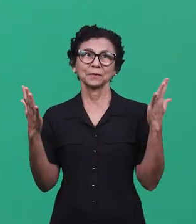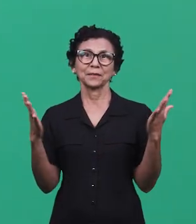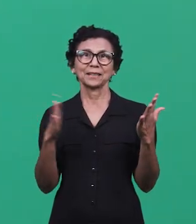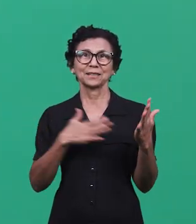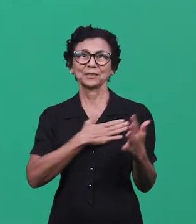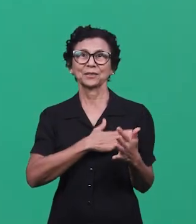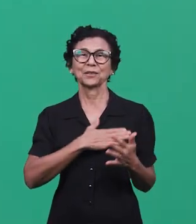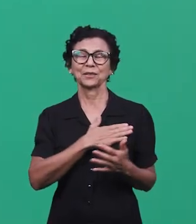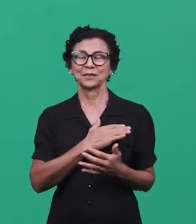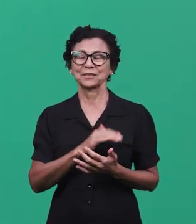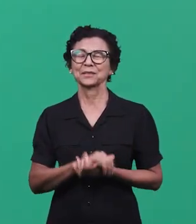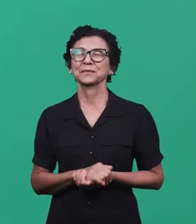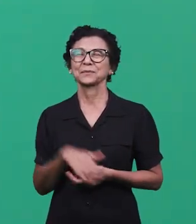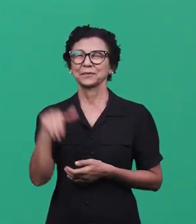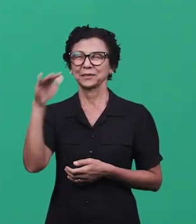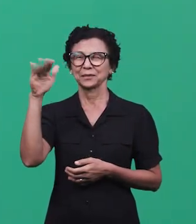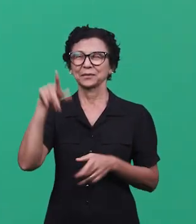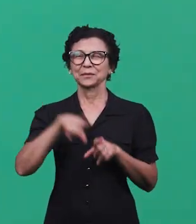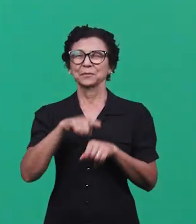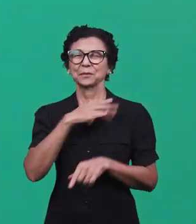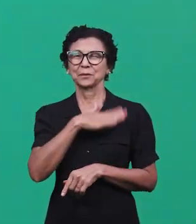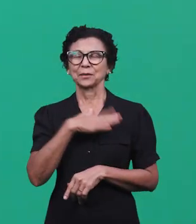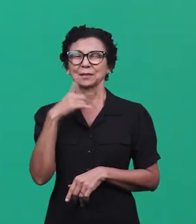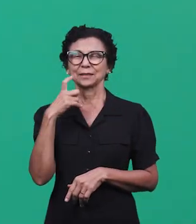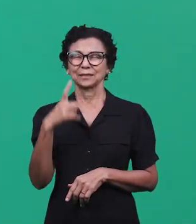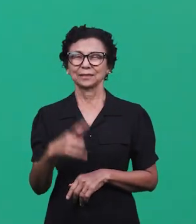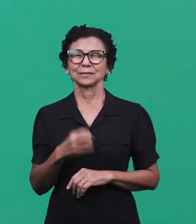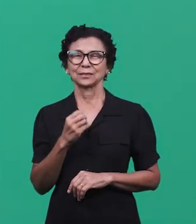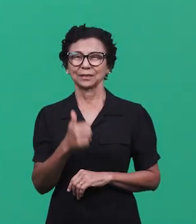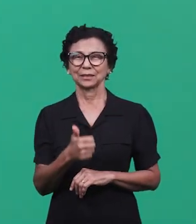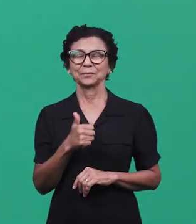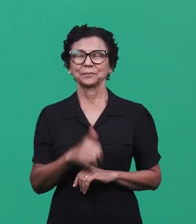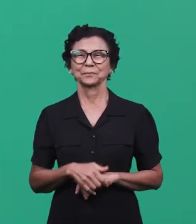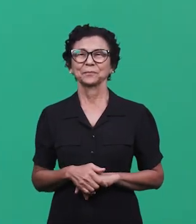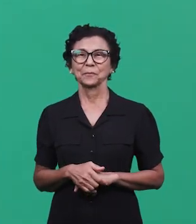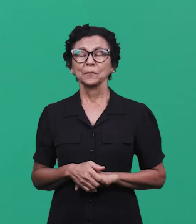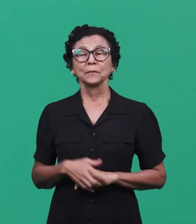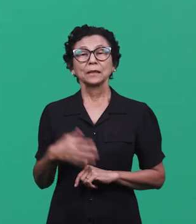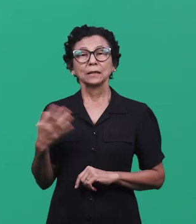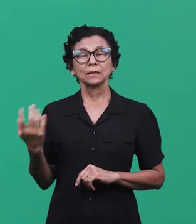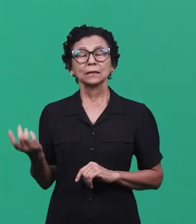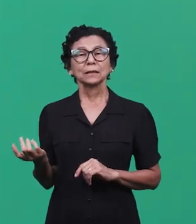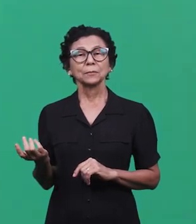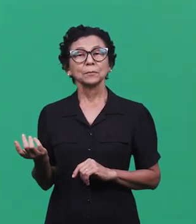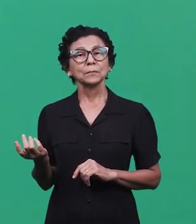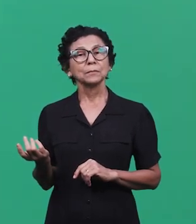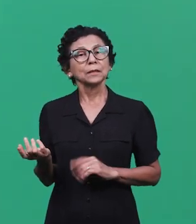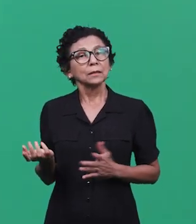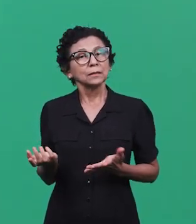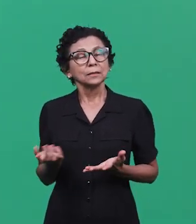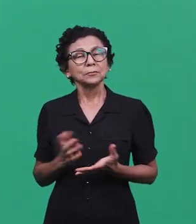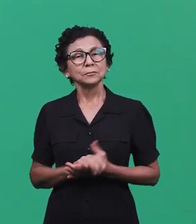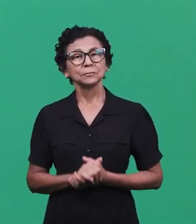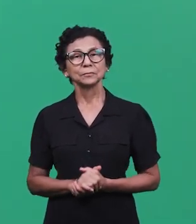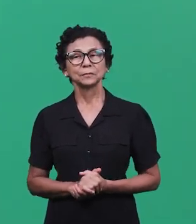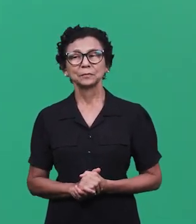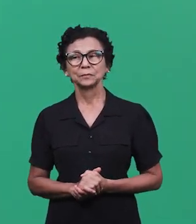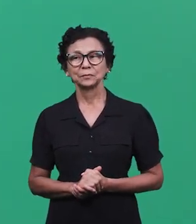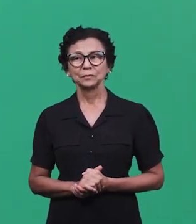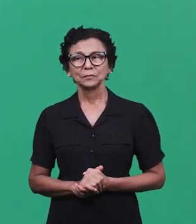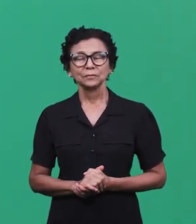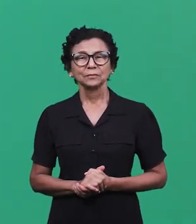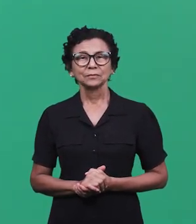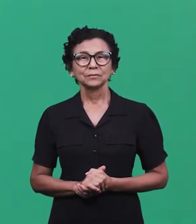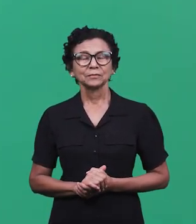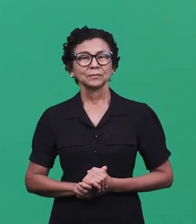os adultos querem gravar, é bem interessante, tá bom? E aqui tem o último da nossa aula que nós vamos usar.